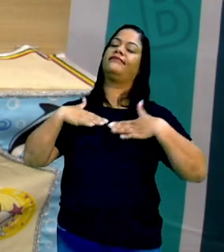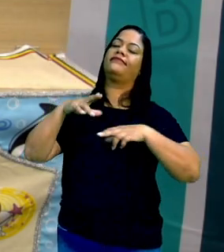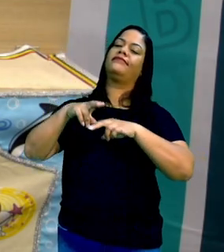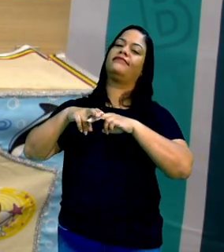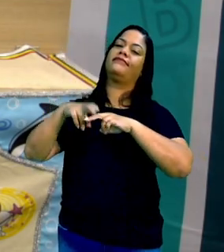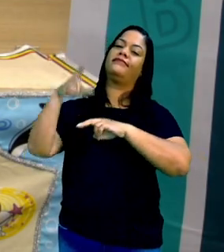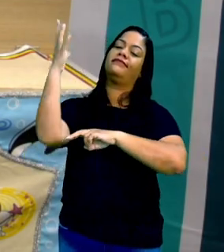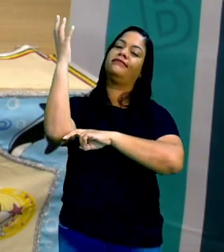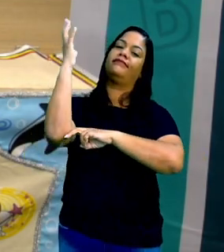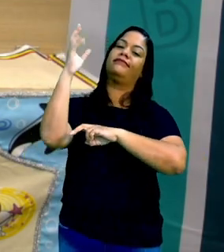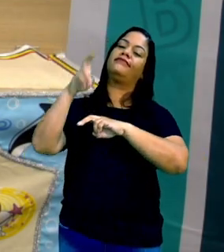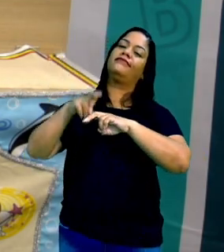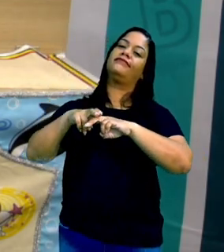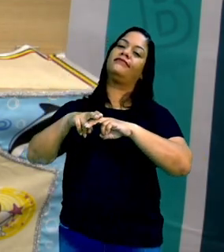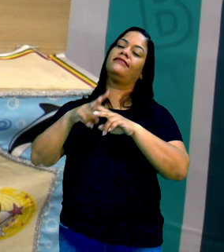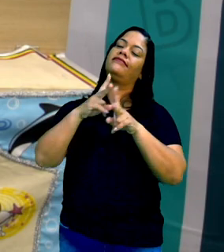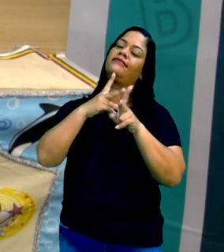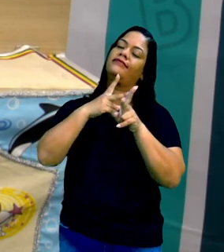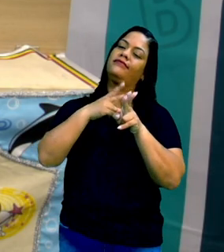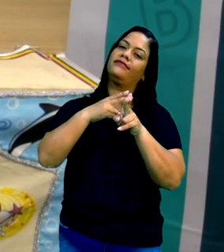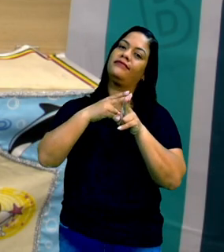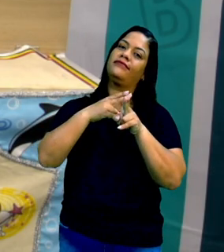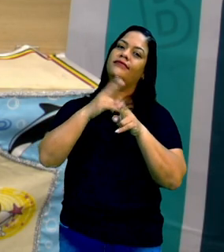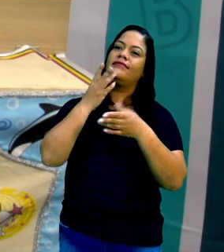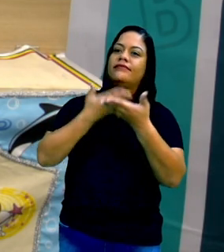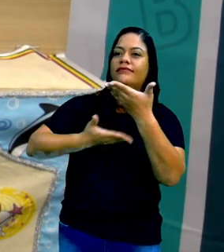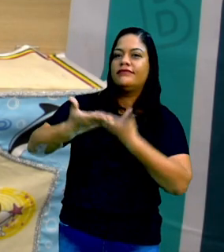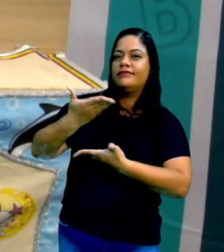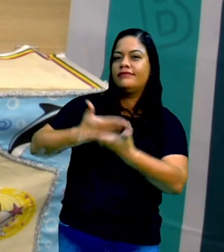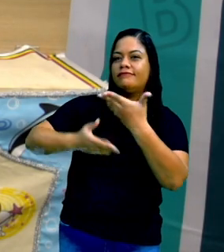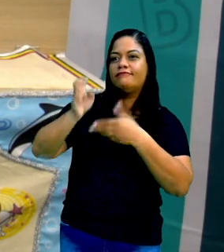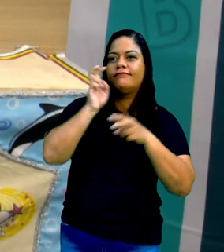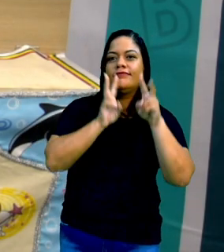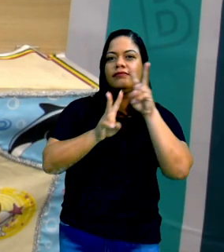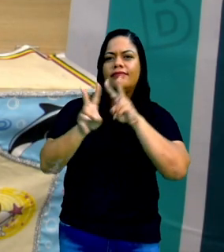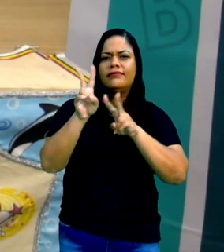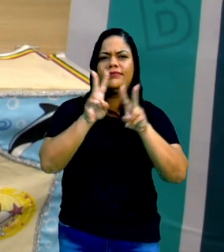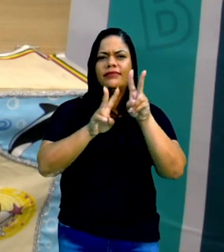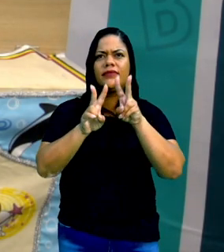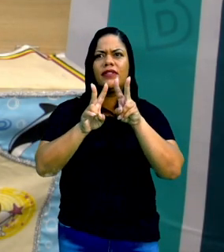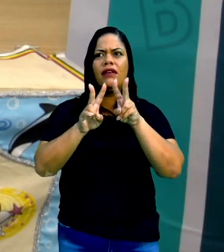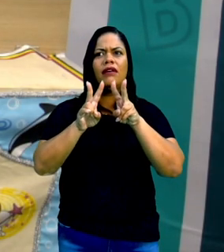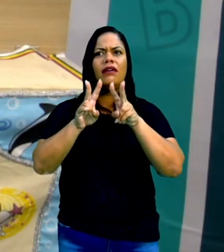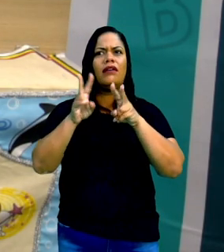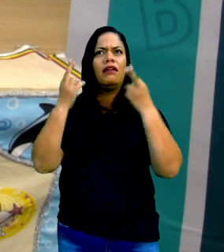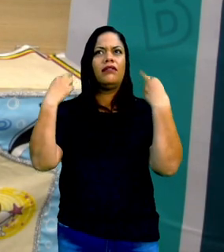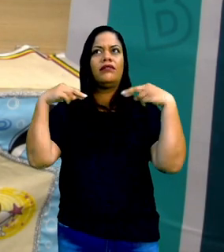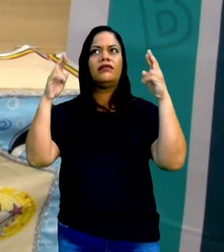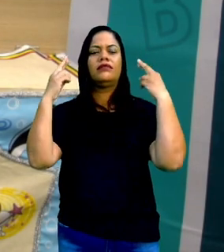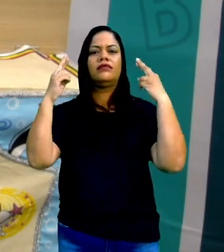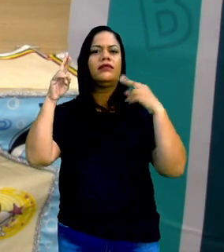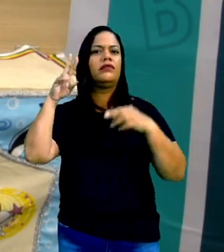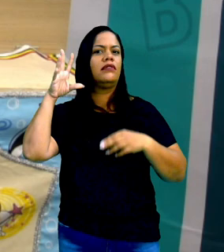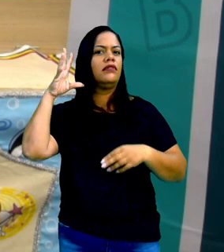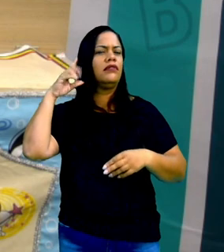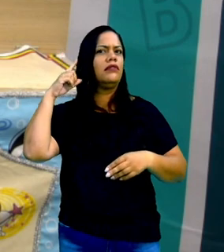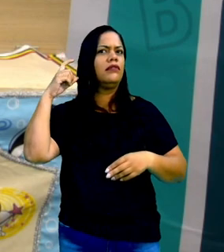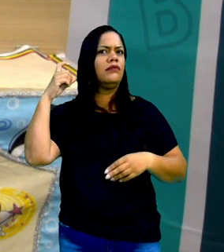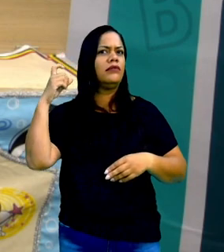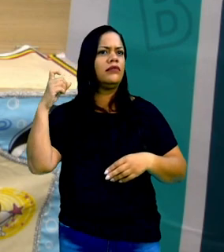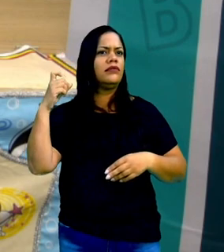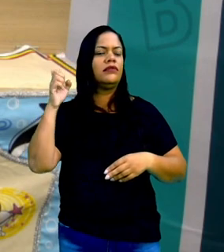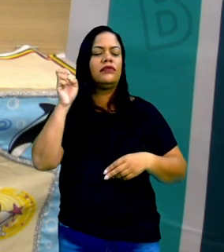árvore, descansando e atucalhando as ovelhas, ele escutou um barulho. Quando ele foi